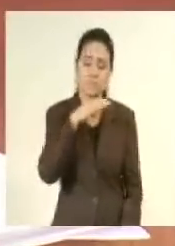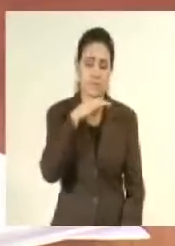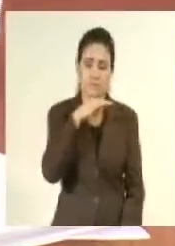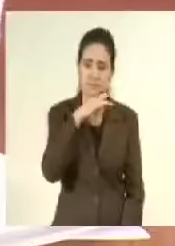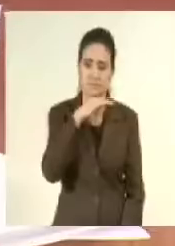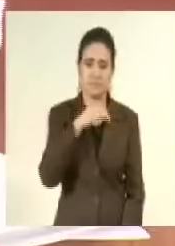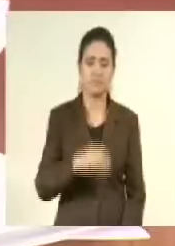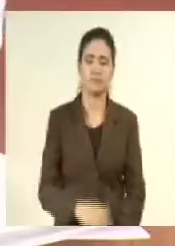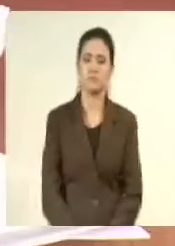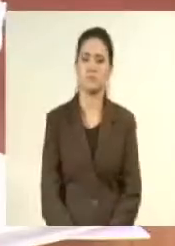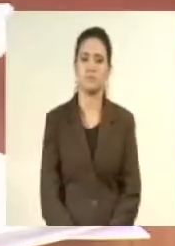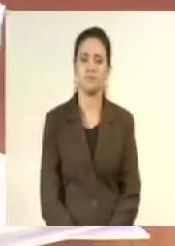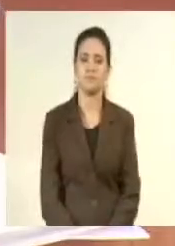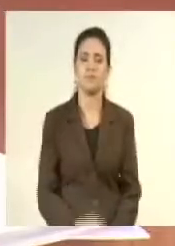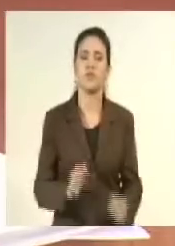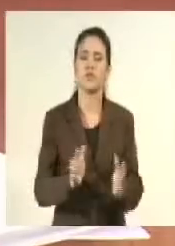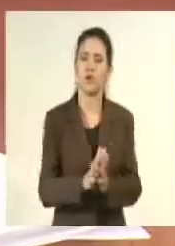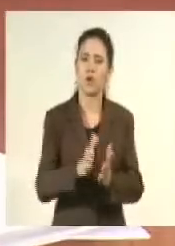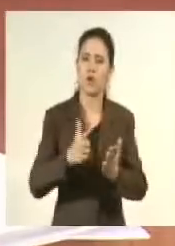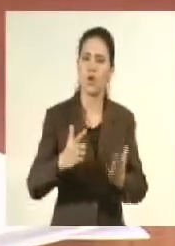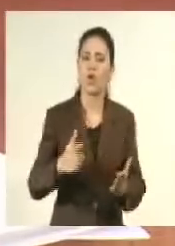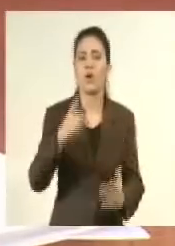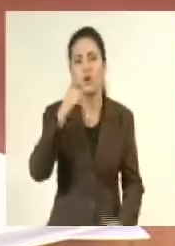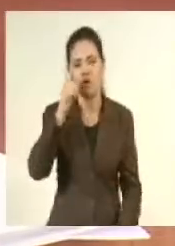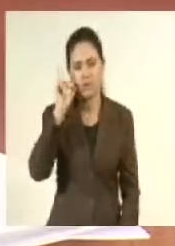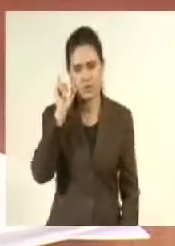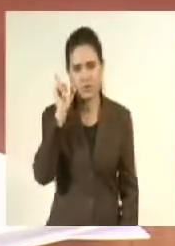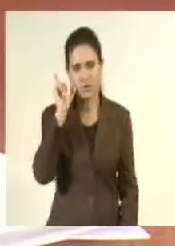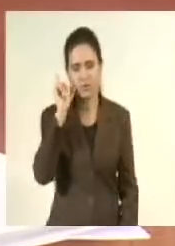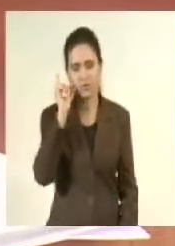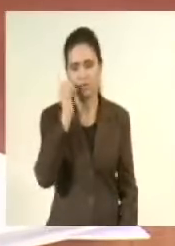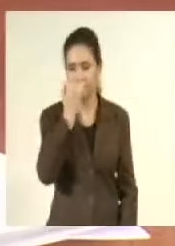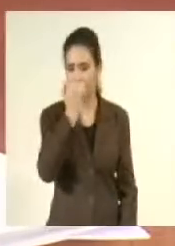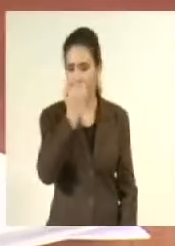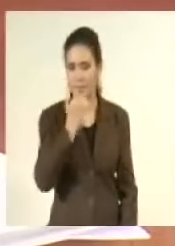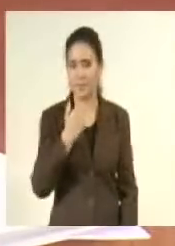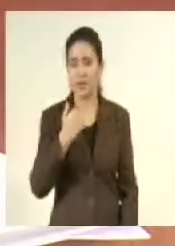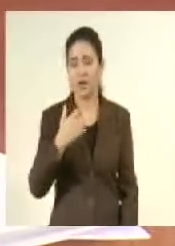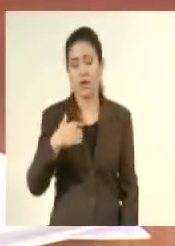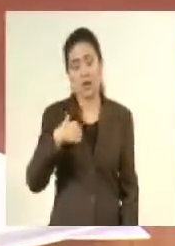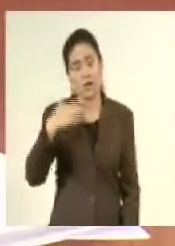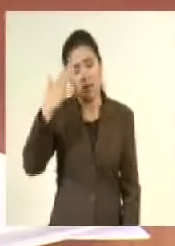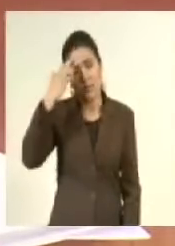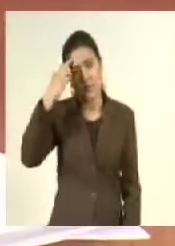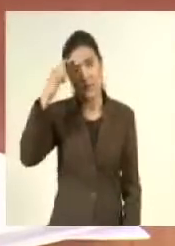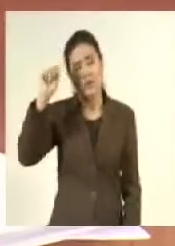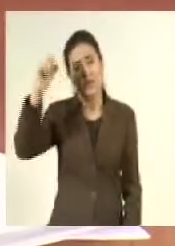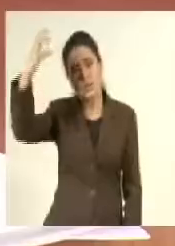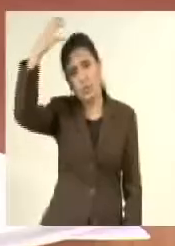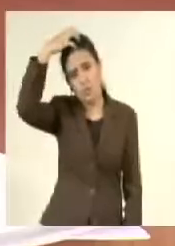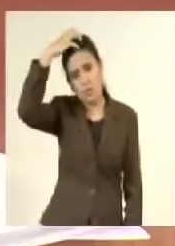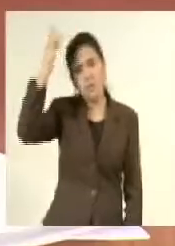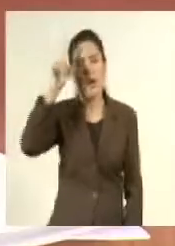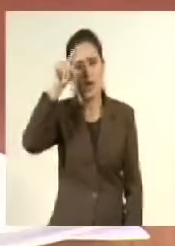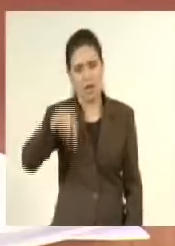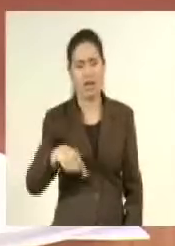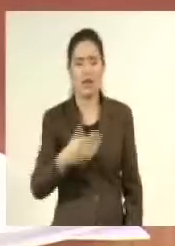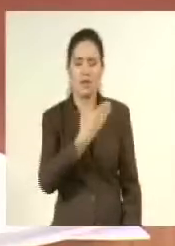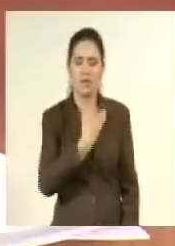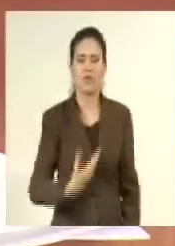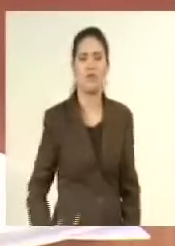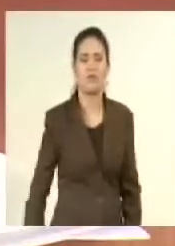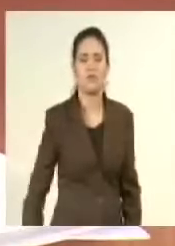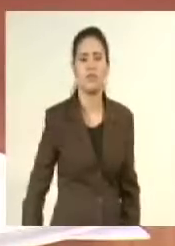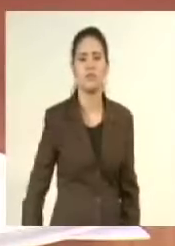ontem, e aí eu não tiro a culpa do governo, que